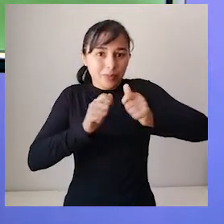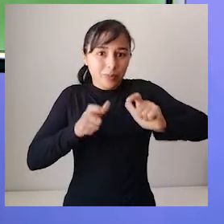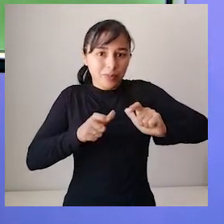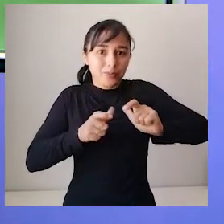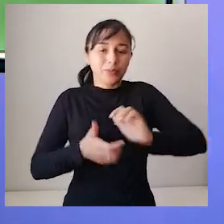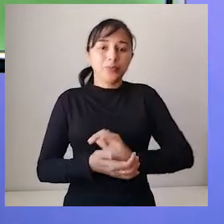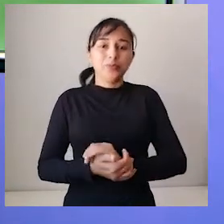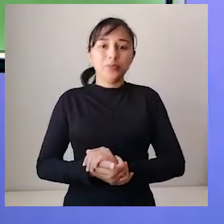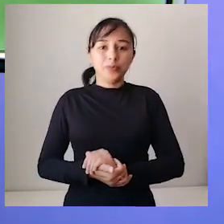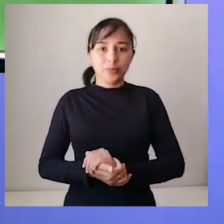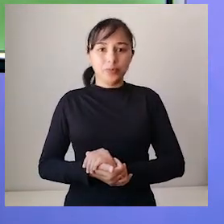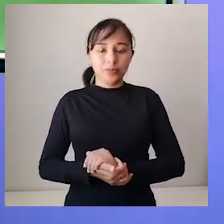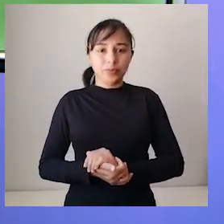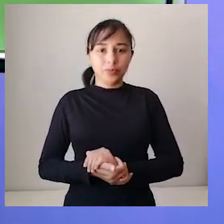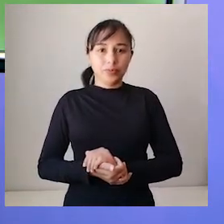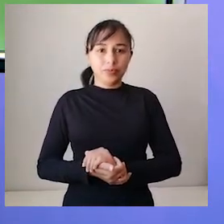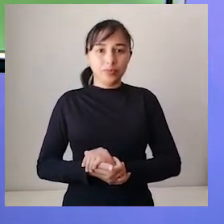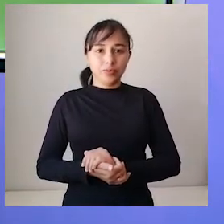ela se encontra.